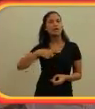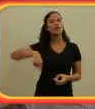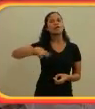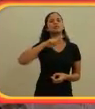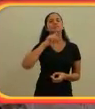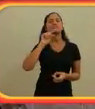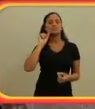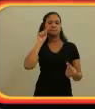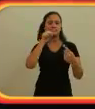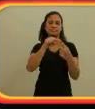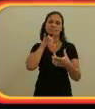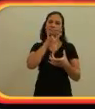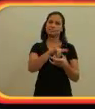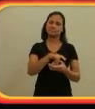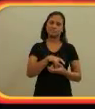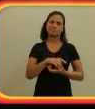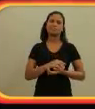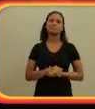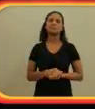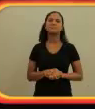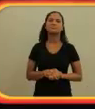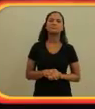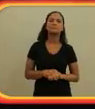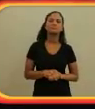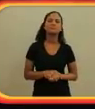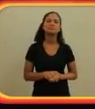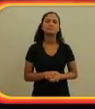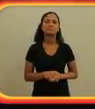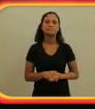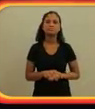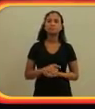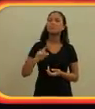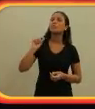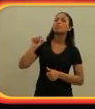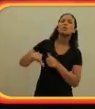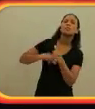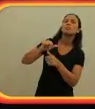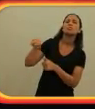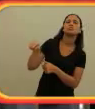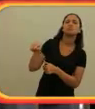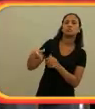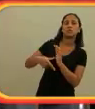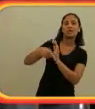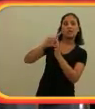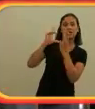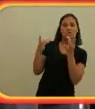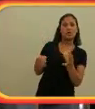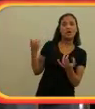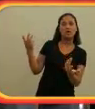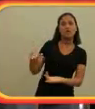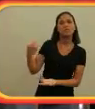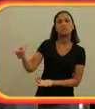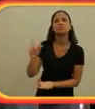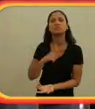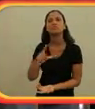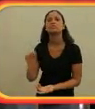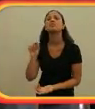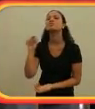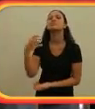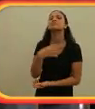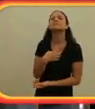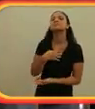com a mente, que é a união com a nossa matriz divina. O que mudou no Marcelo, né? Antes da yoga e você